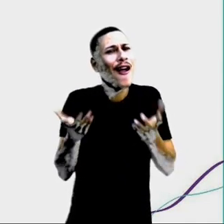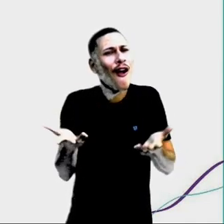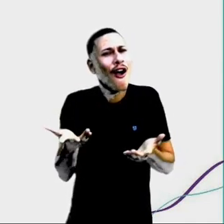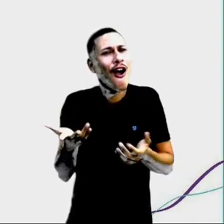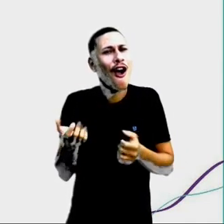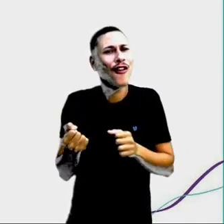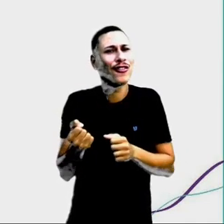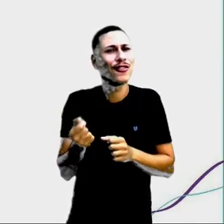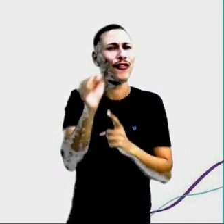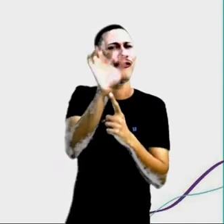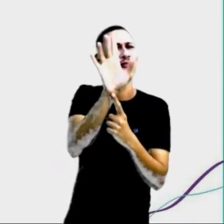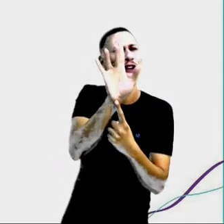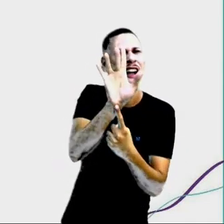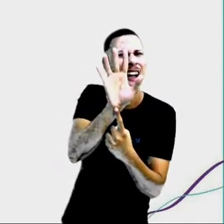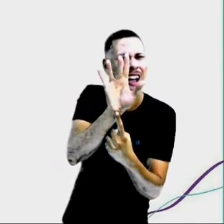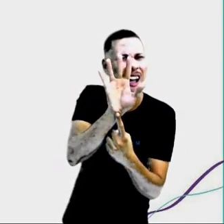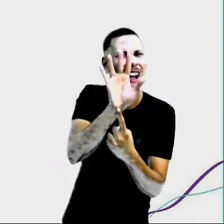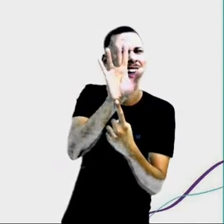vela.